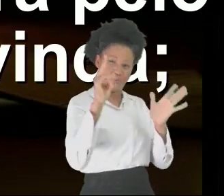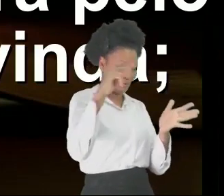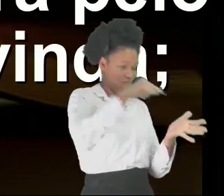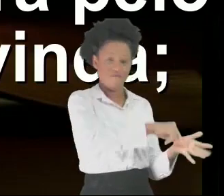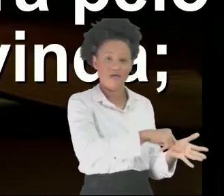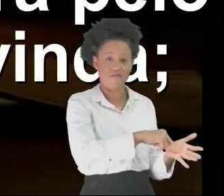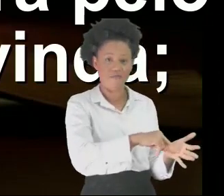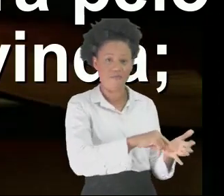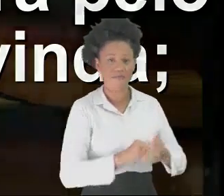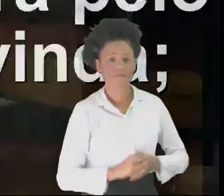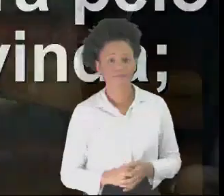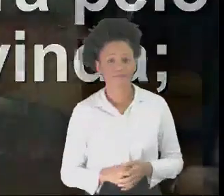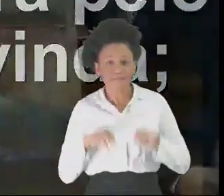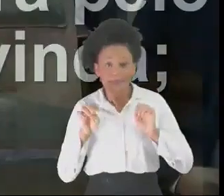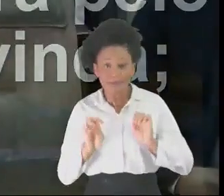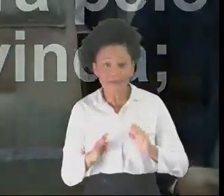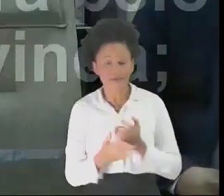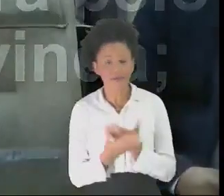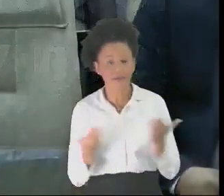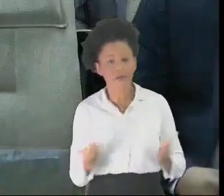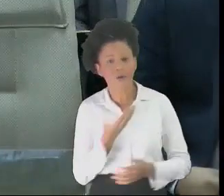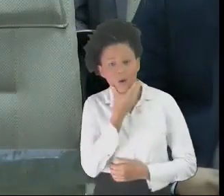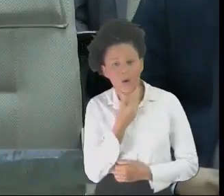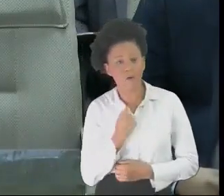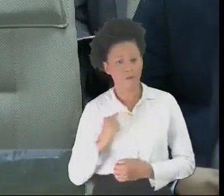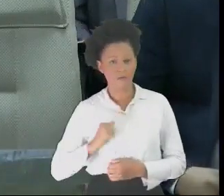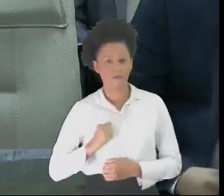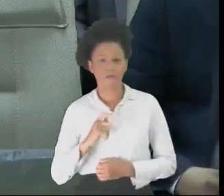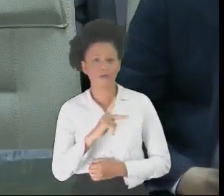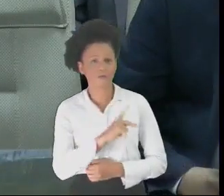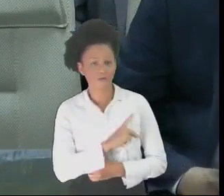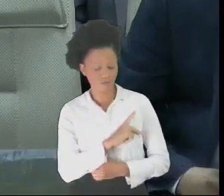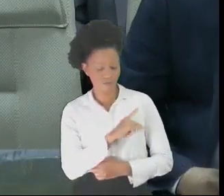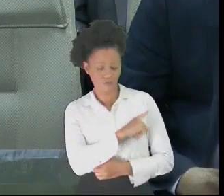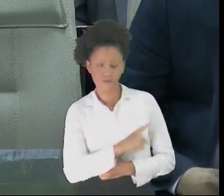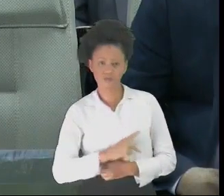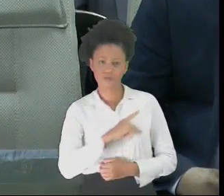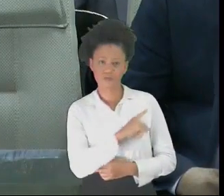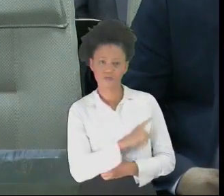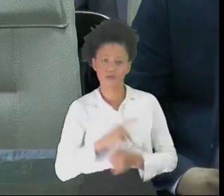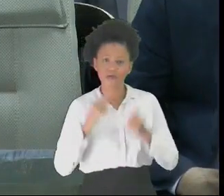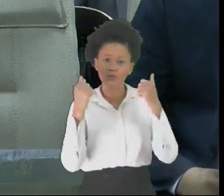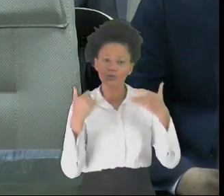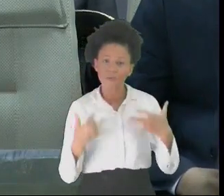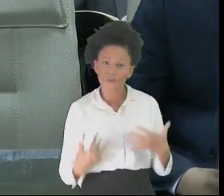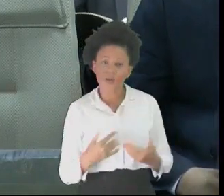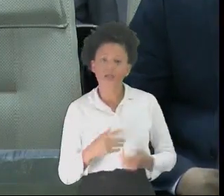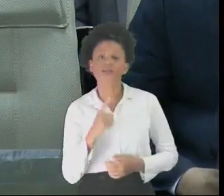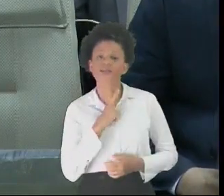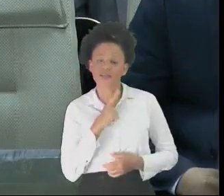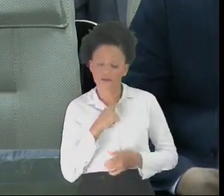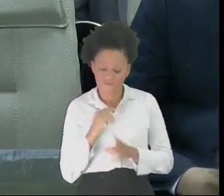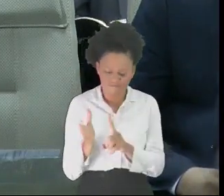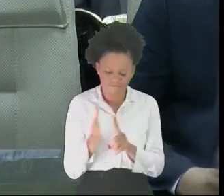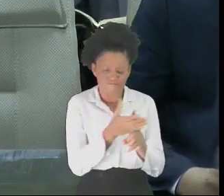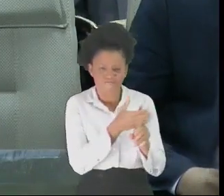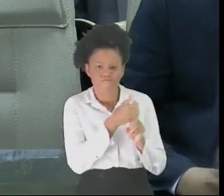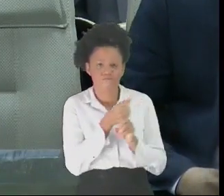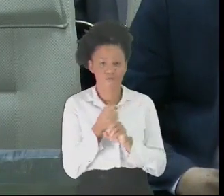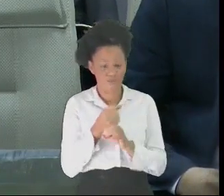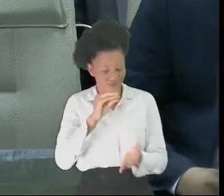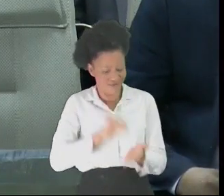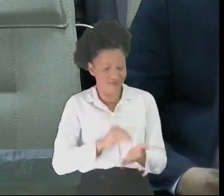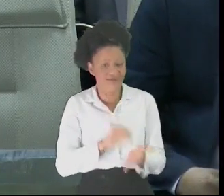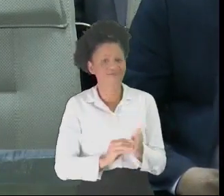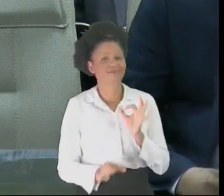bem. Então o apóstolo Paulo disse que o mistério da injustiça já